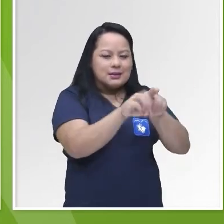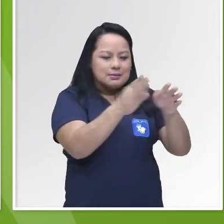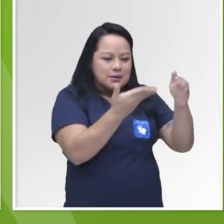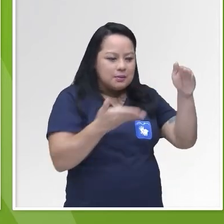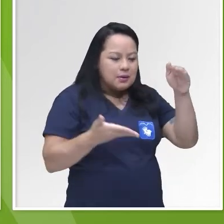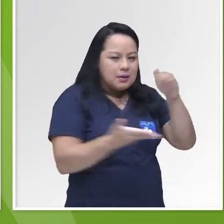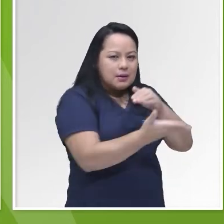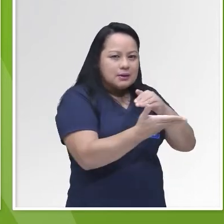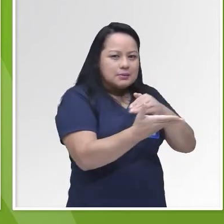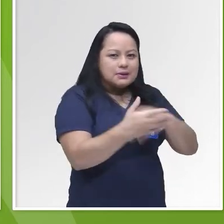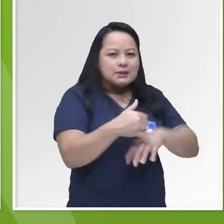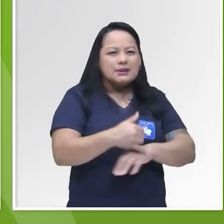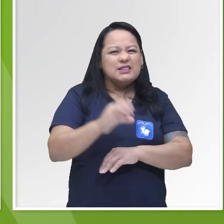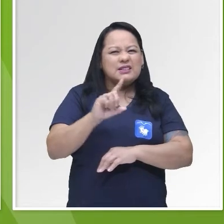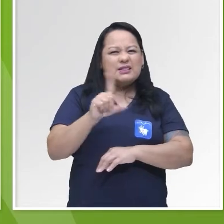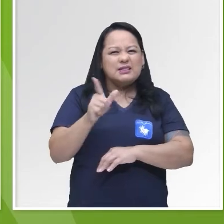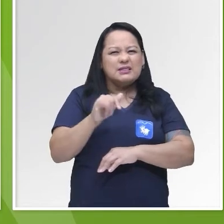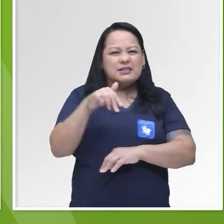de zinco.